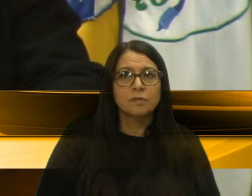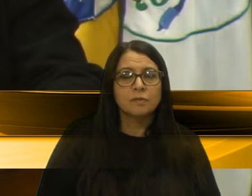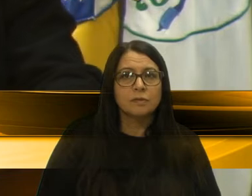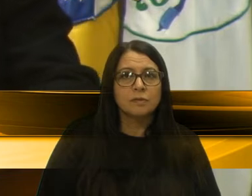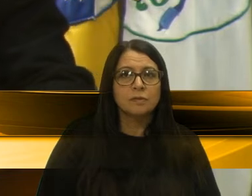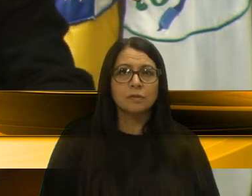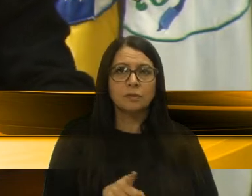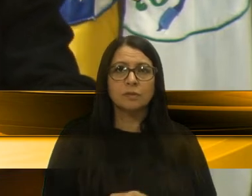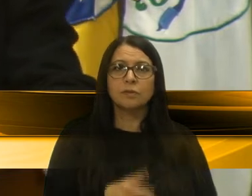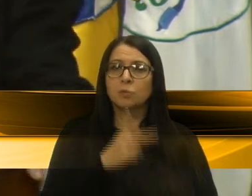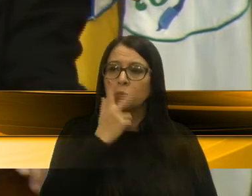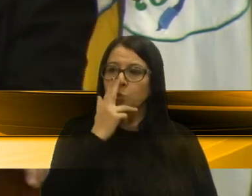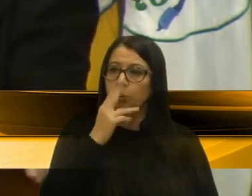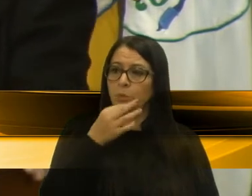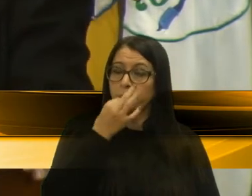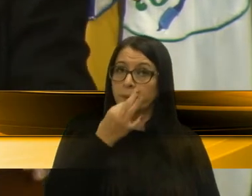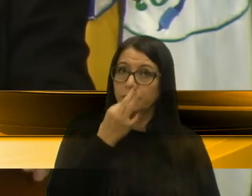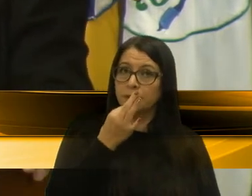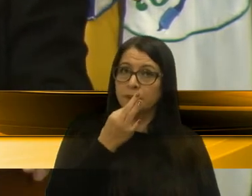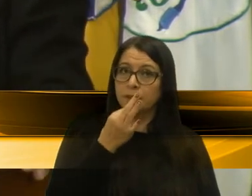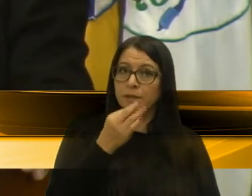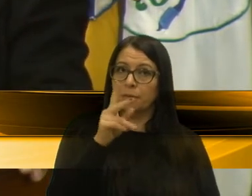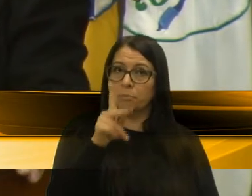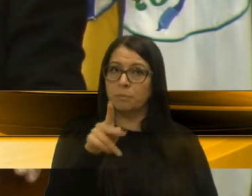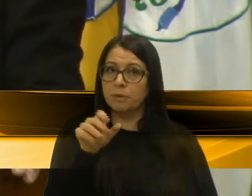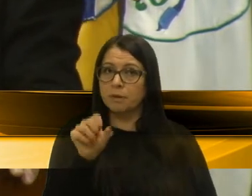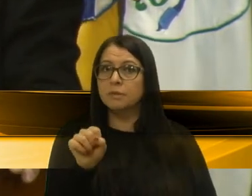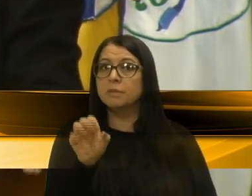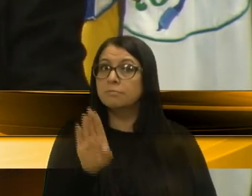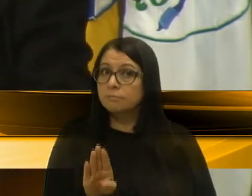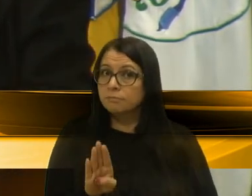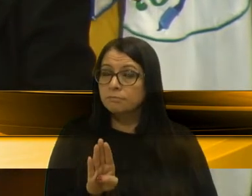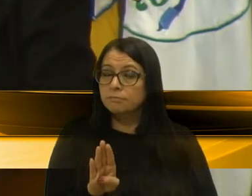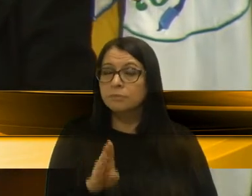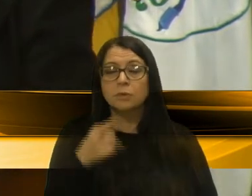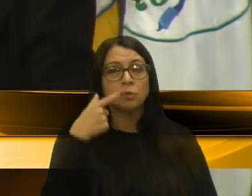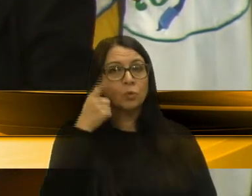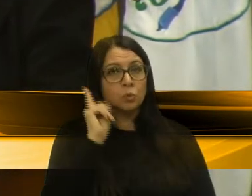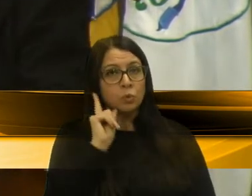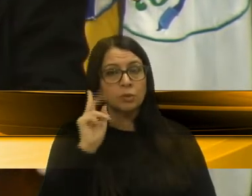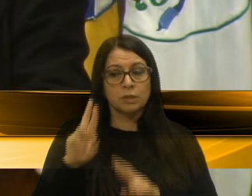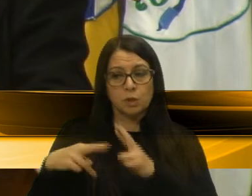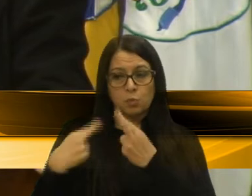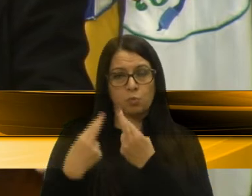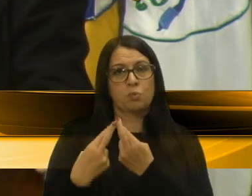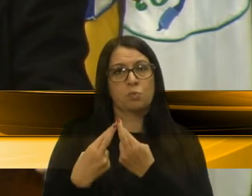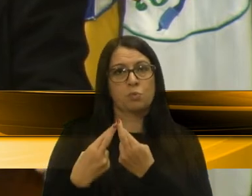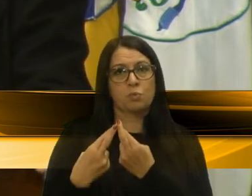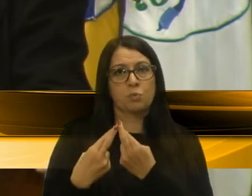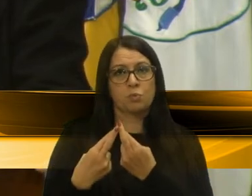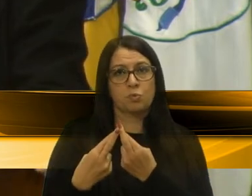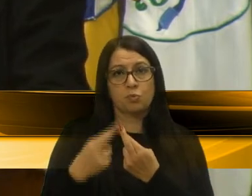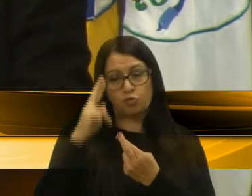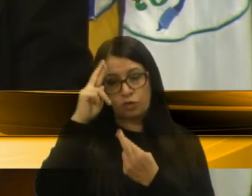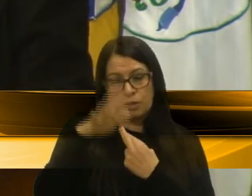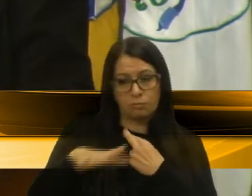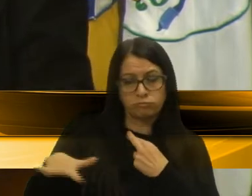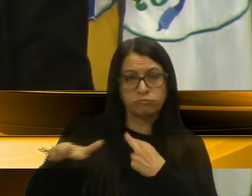Essa é a mesma posição do Partido Socialista Brasileiro, que ontem, reunido o seu